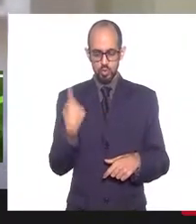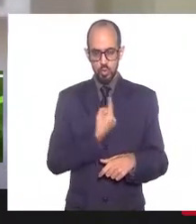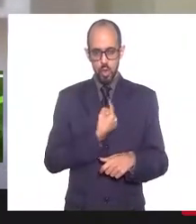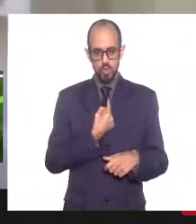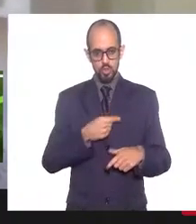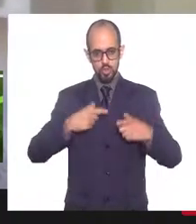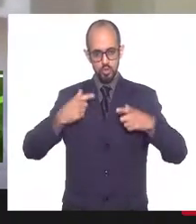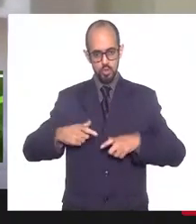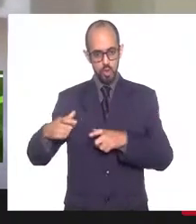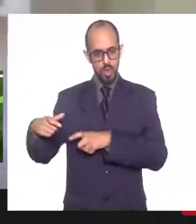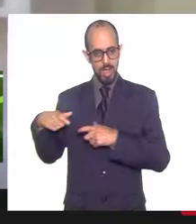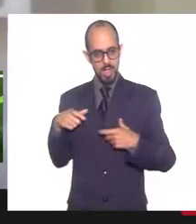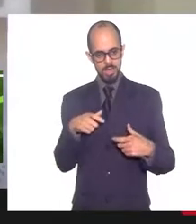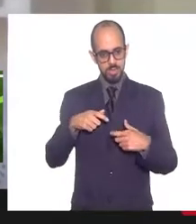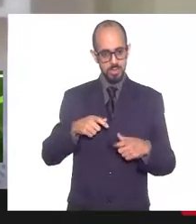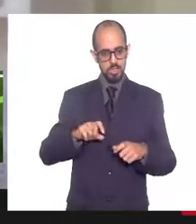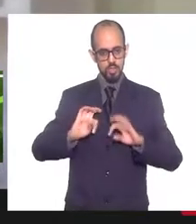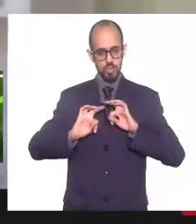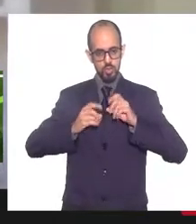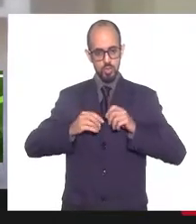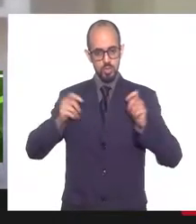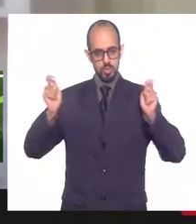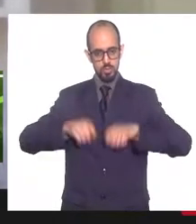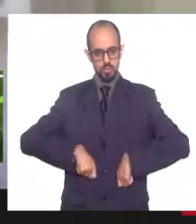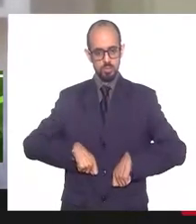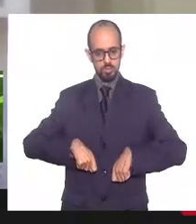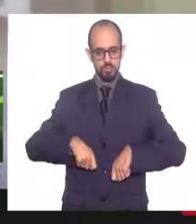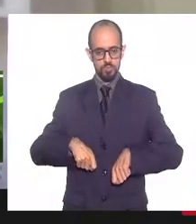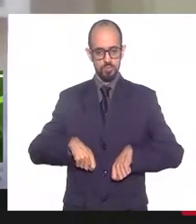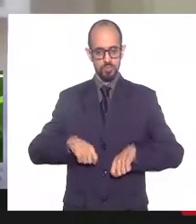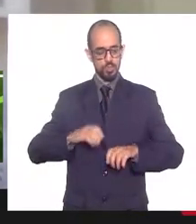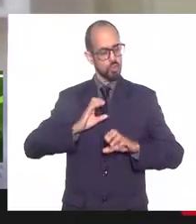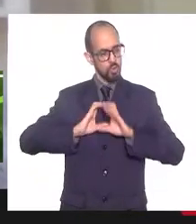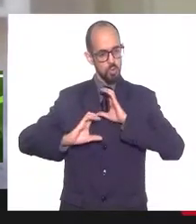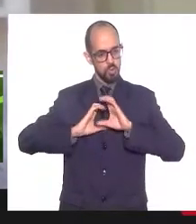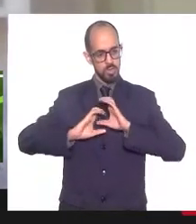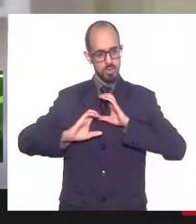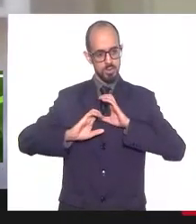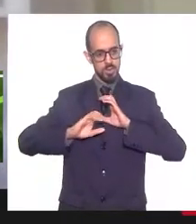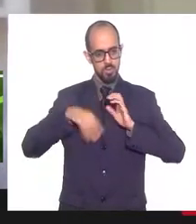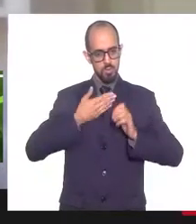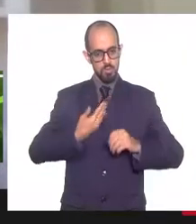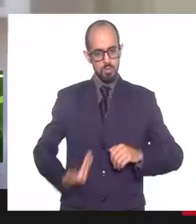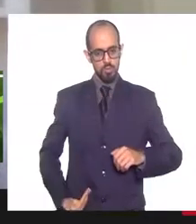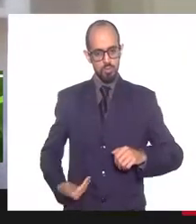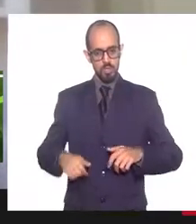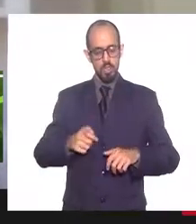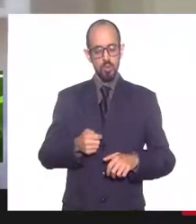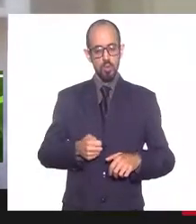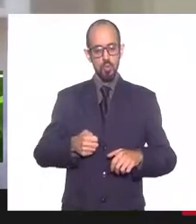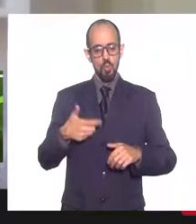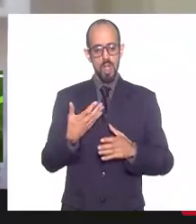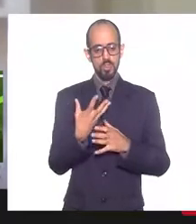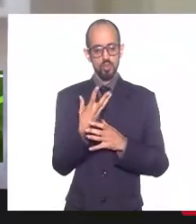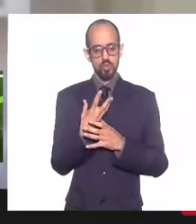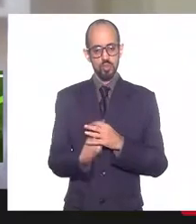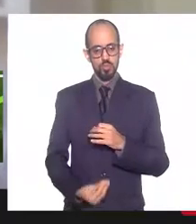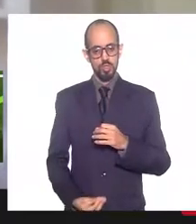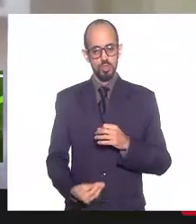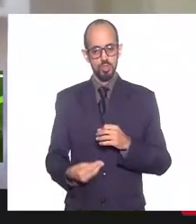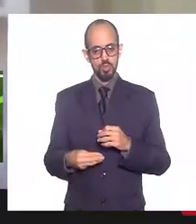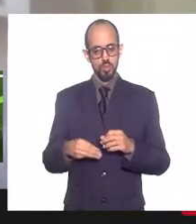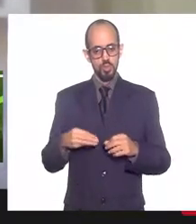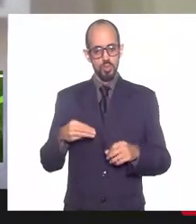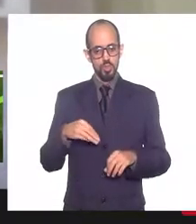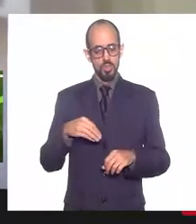da nossa possibilidade de manifestações públicas. E o quase desaparecimento das pessoas de santo